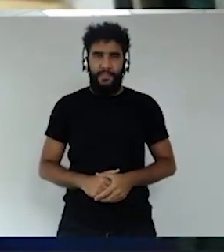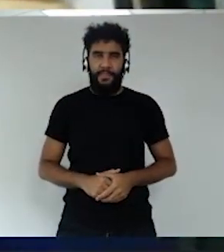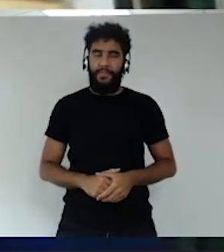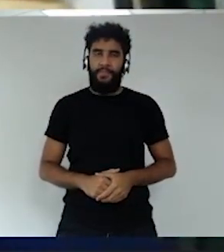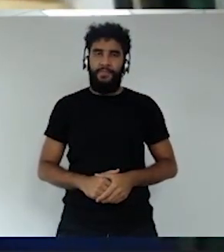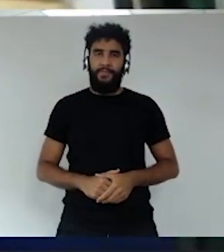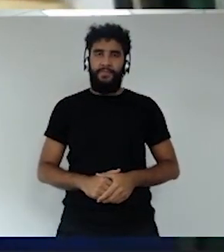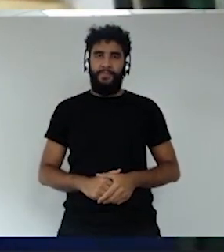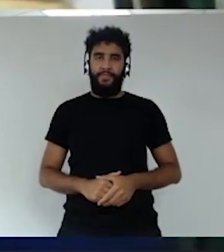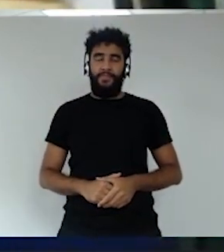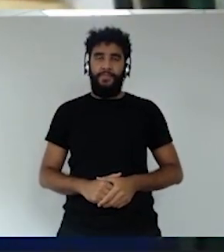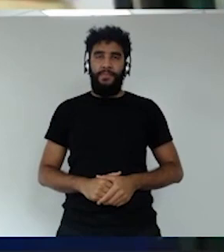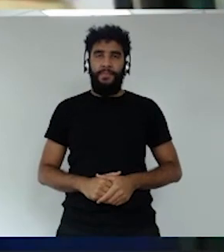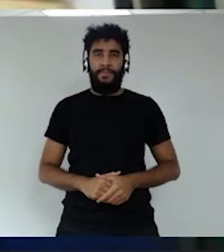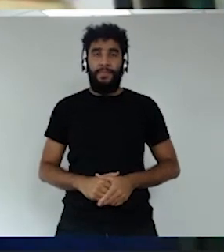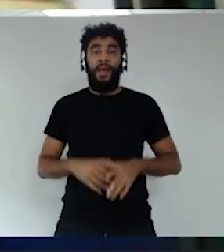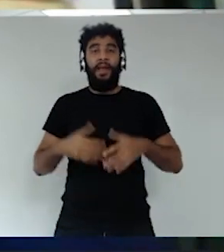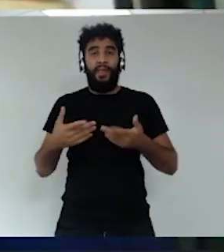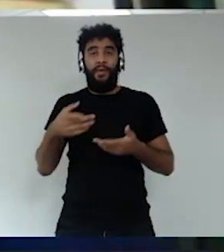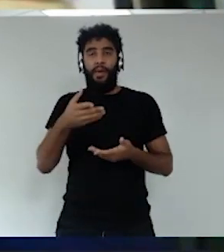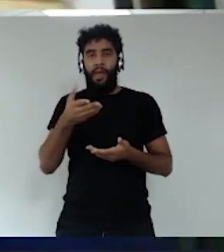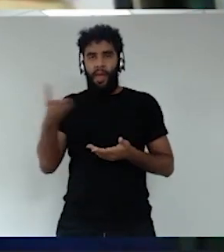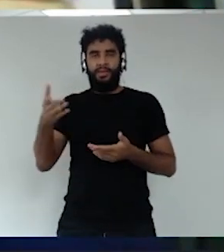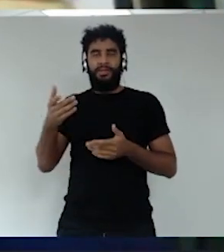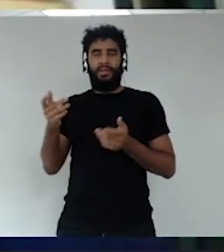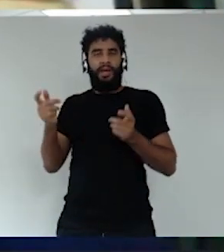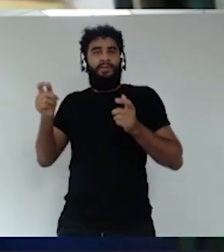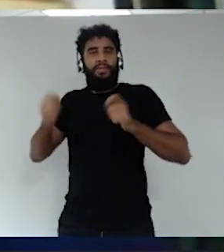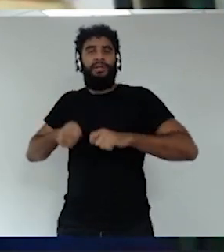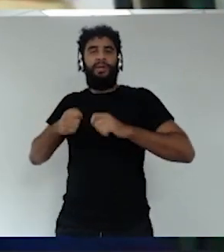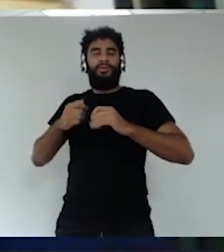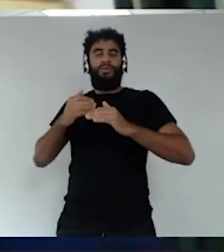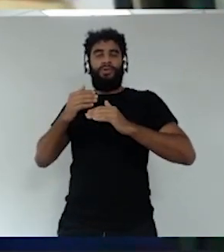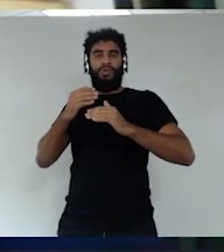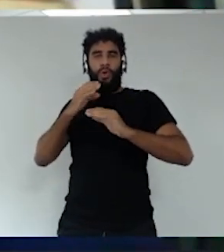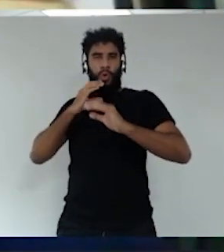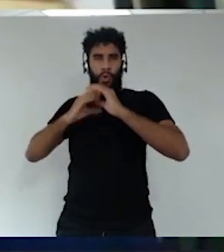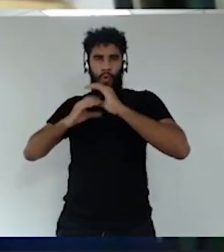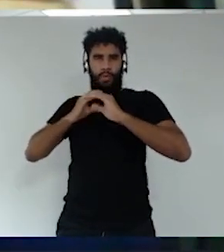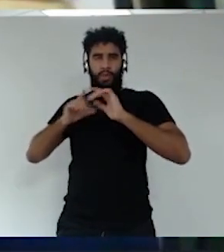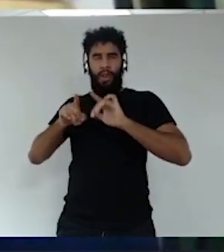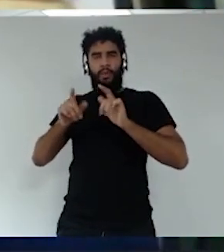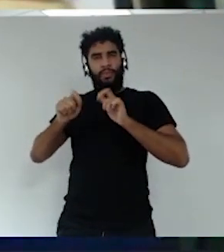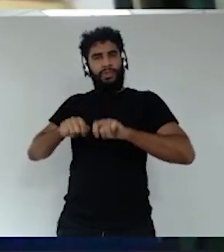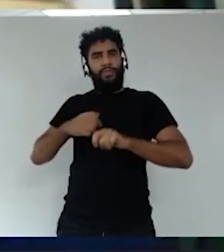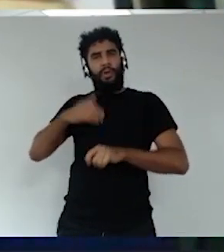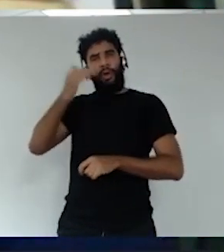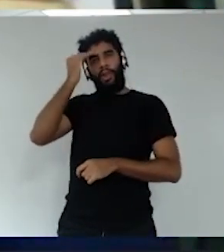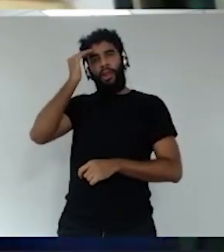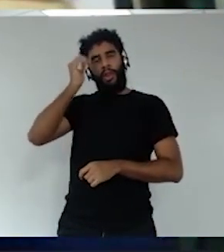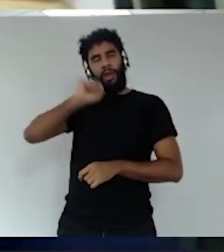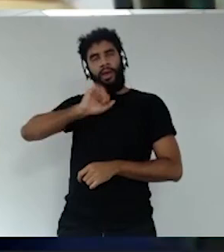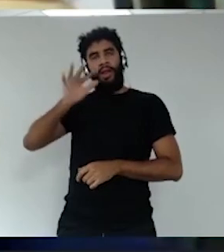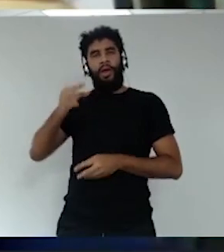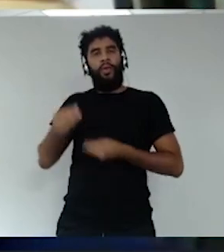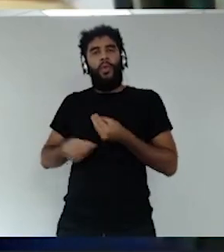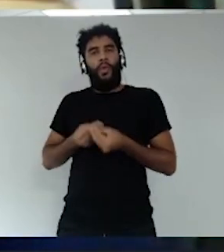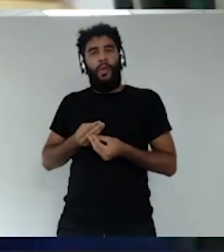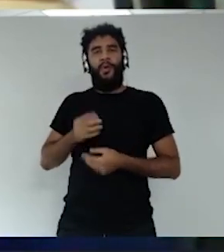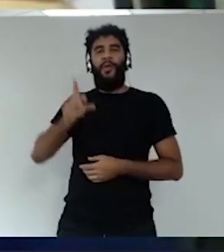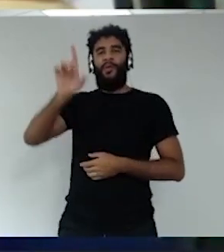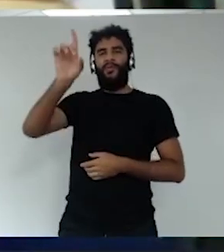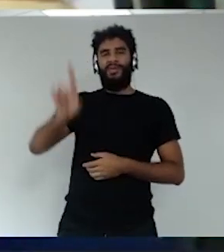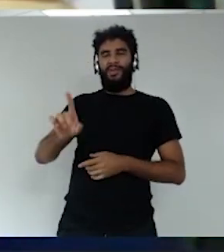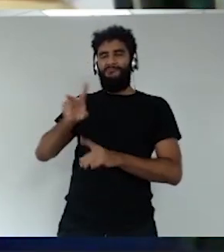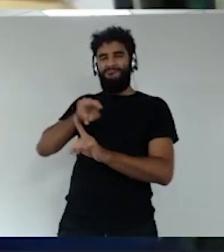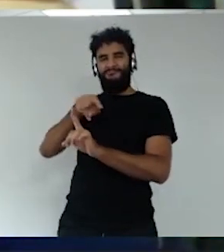diante disto, que essas habilidades comunicativas elas nos levam a compreender o direito numa outra perspectiva.